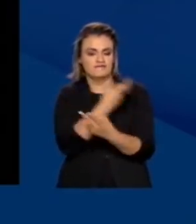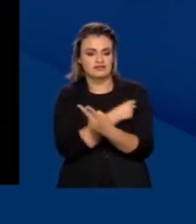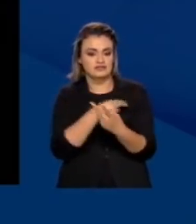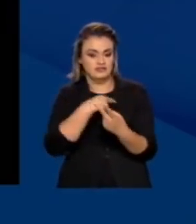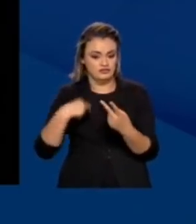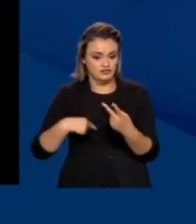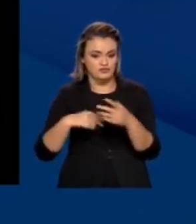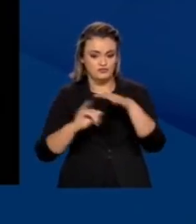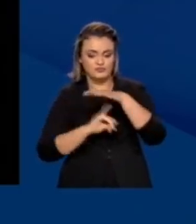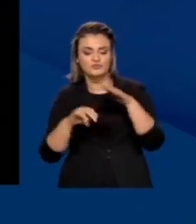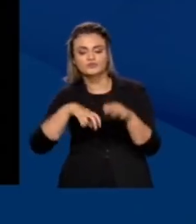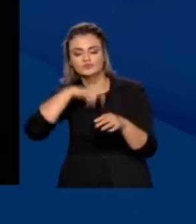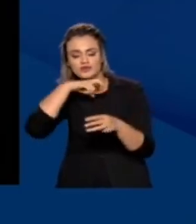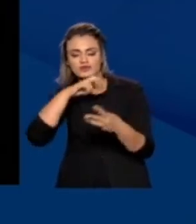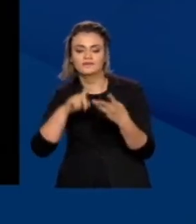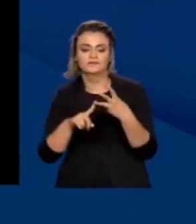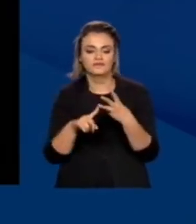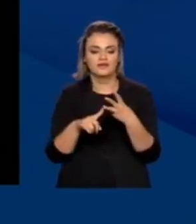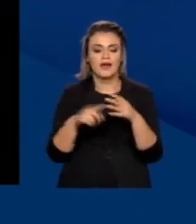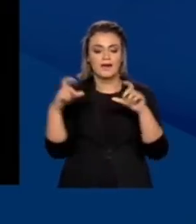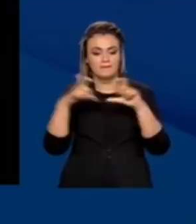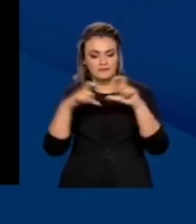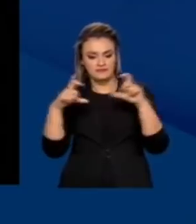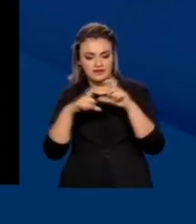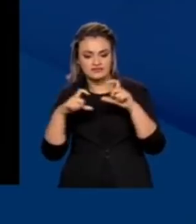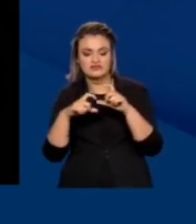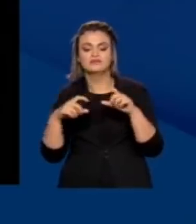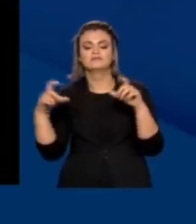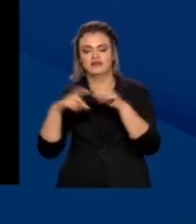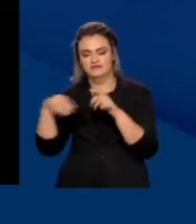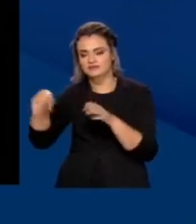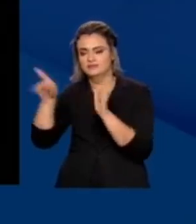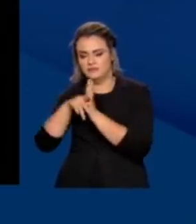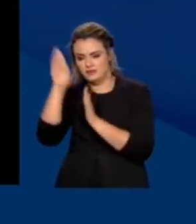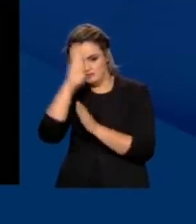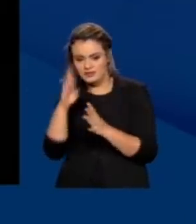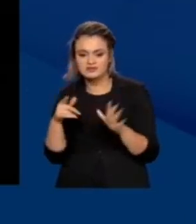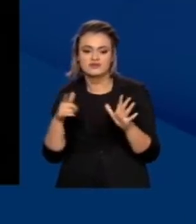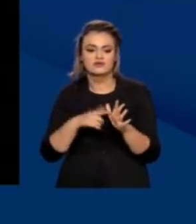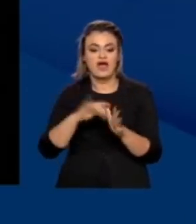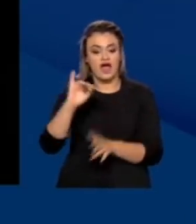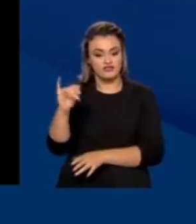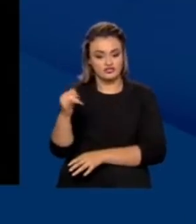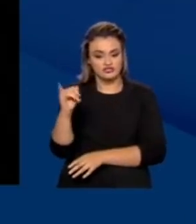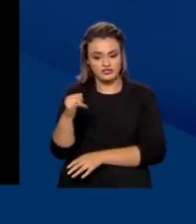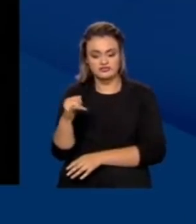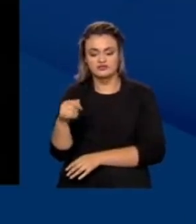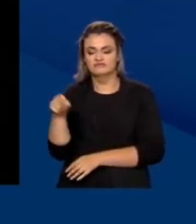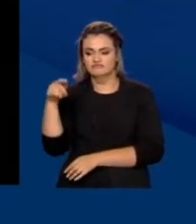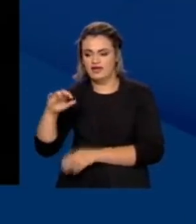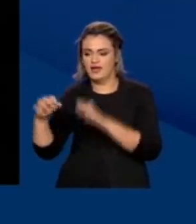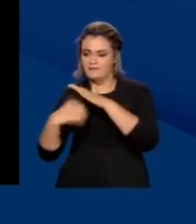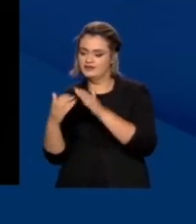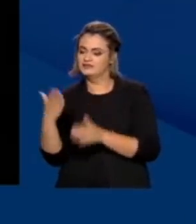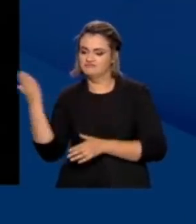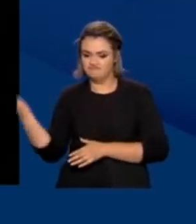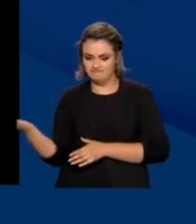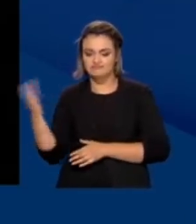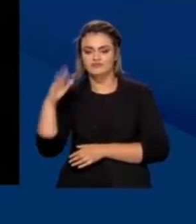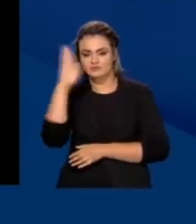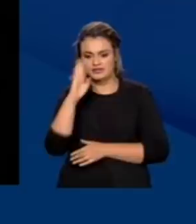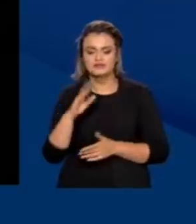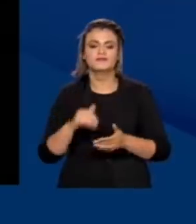pelo Instituto Butantan, a Pfizer pela Pfizer Brasil, a Janssen pela Johnson & Johnson